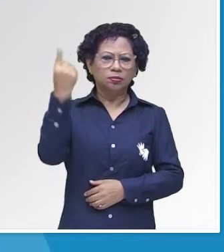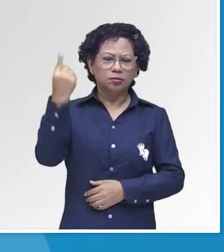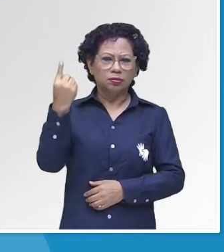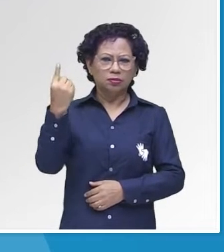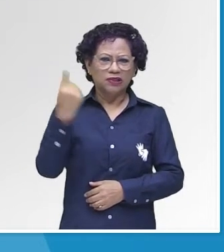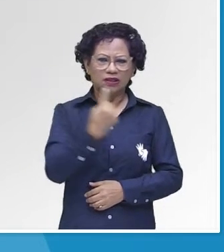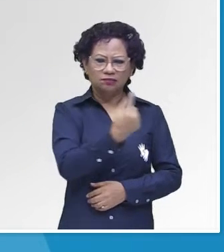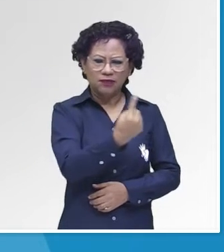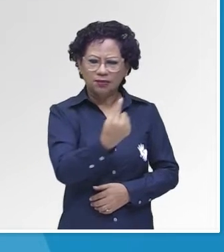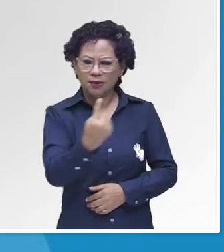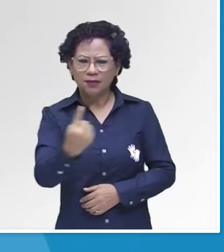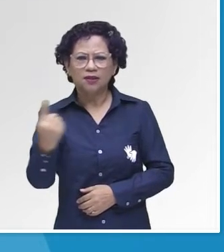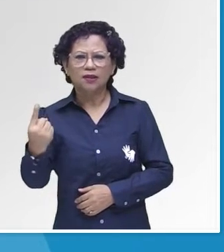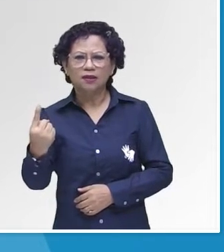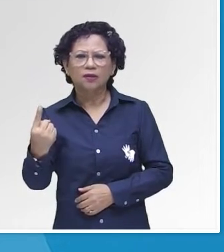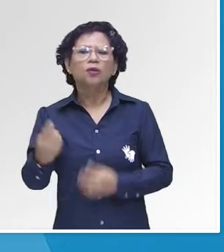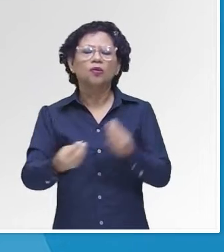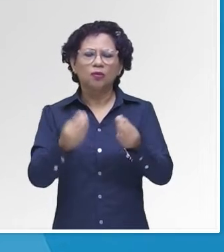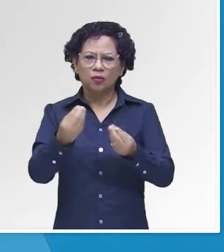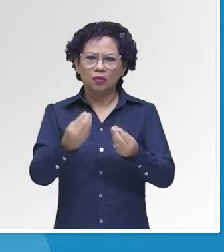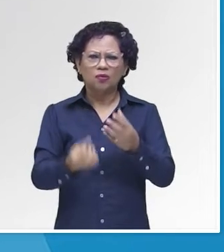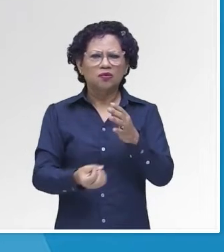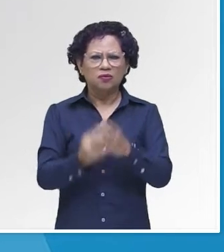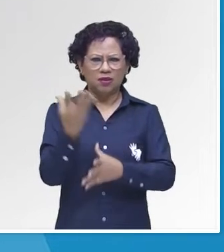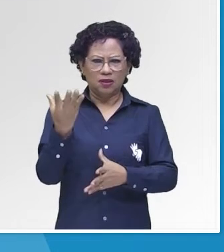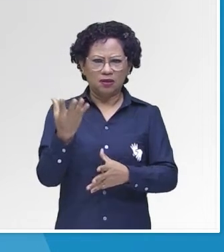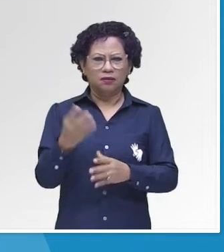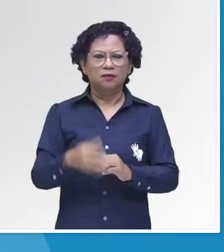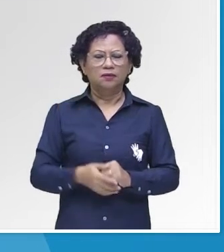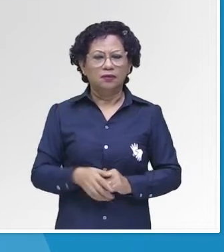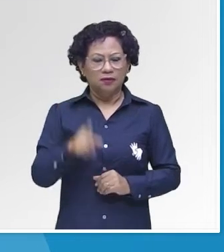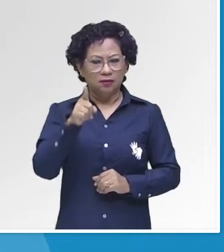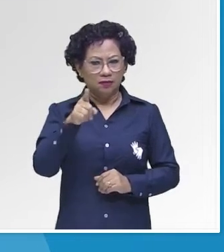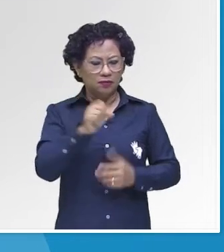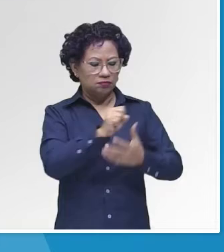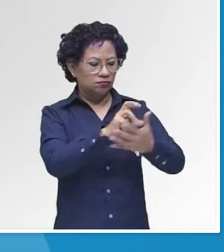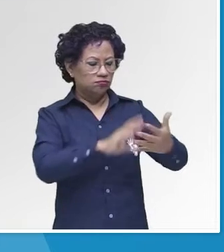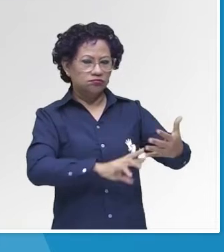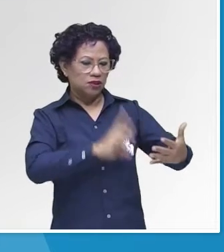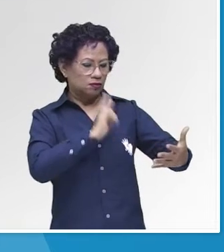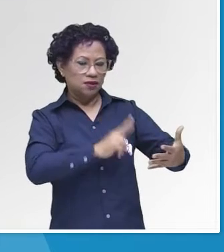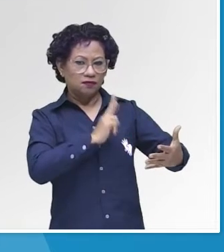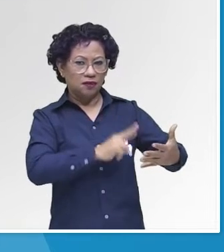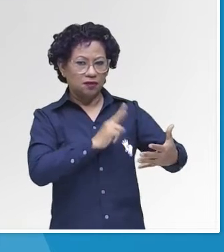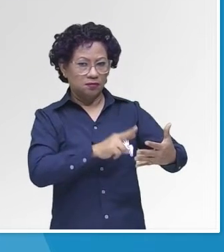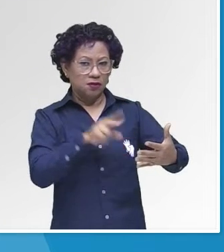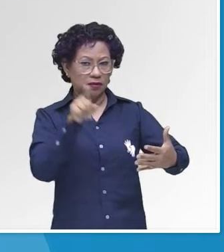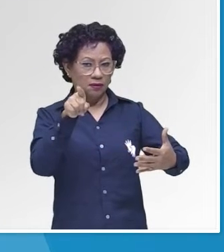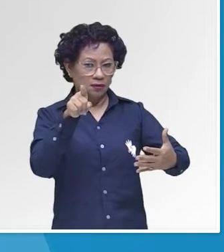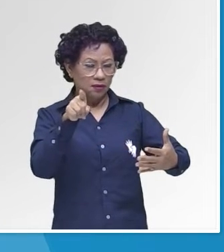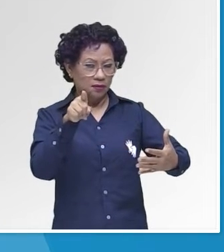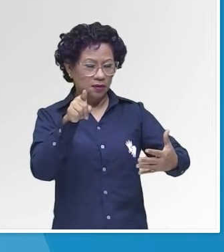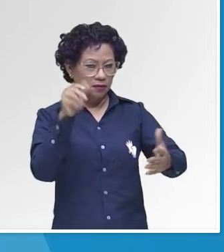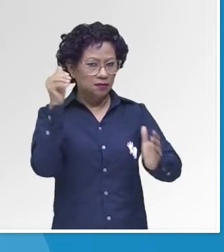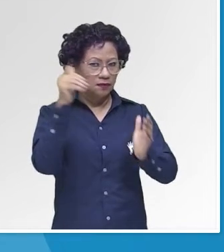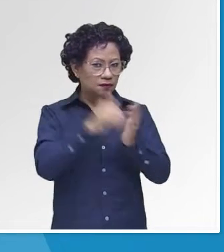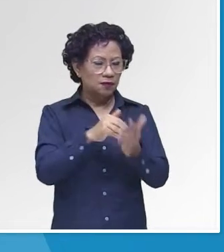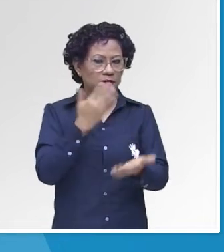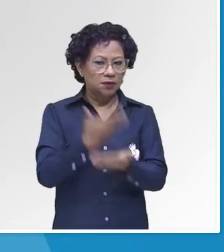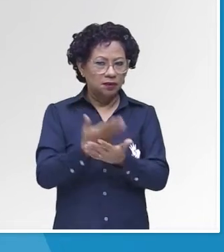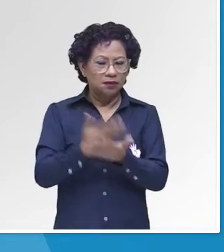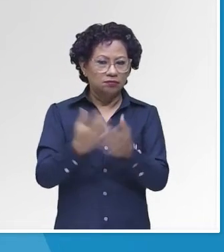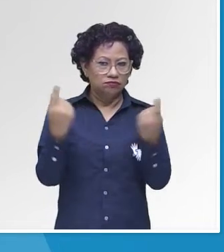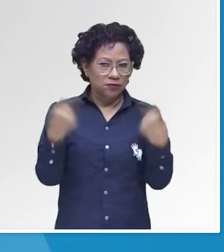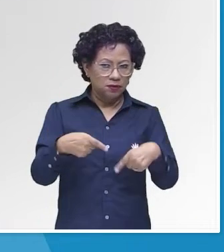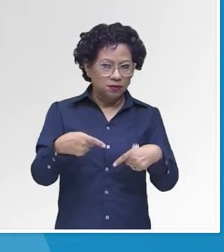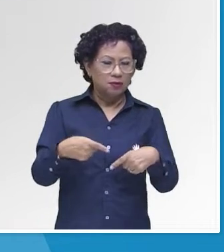aula de hoje. Nós vamos trazer essas informações para que vocês possam, responder ao final da nossa aula esse desafio e também o